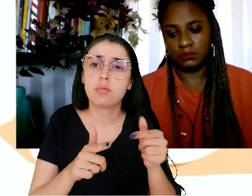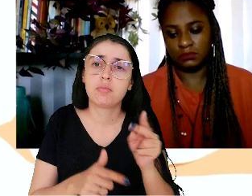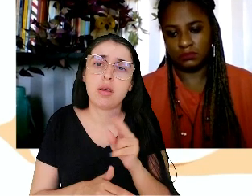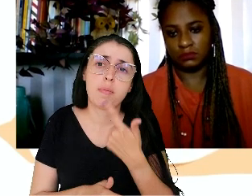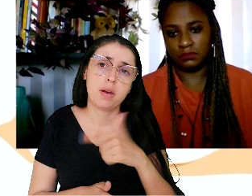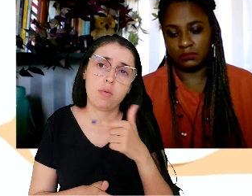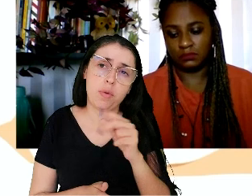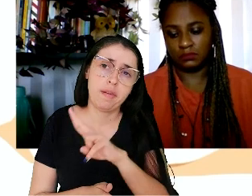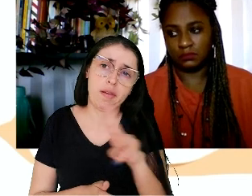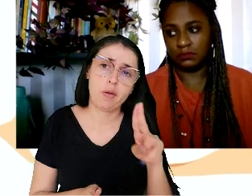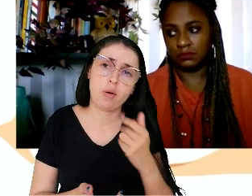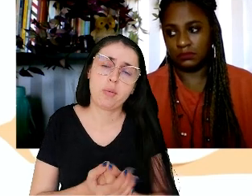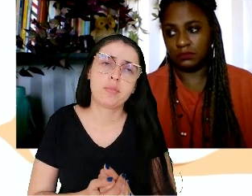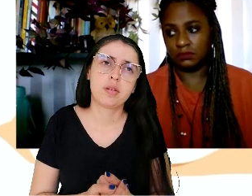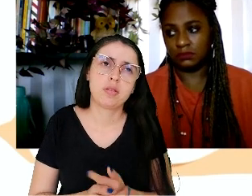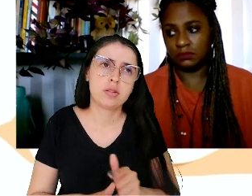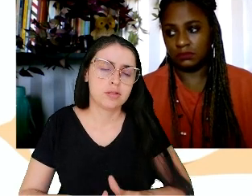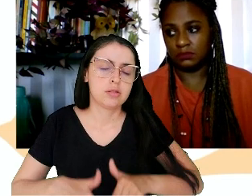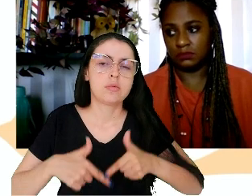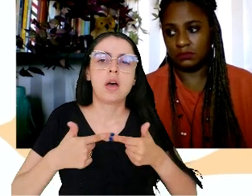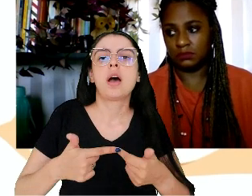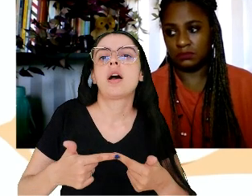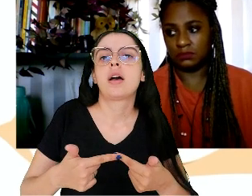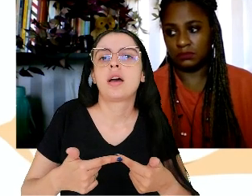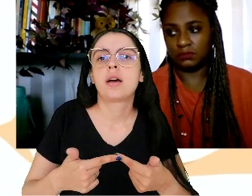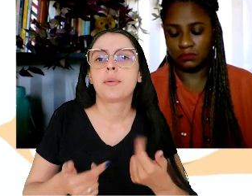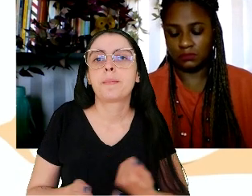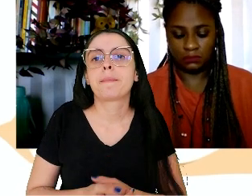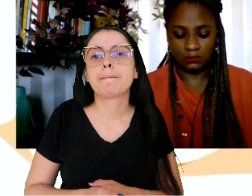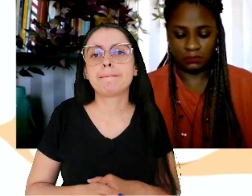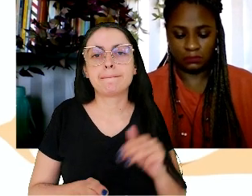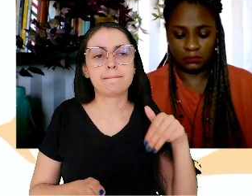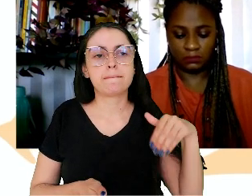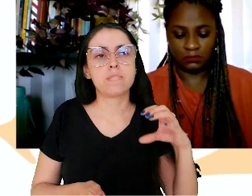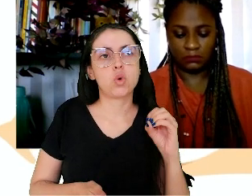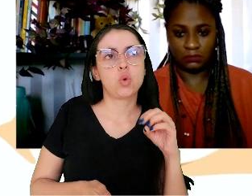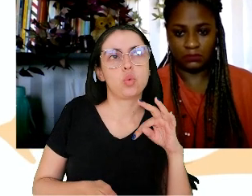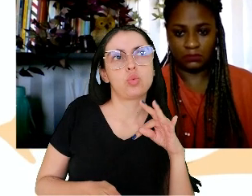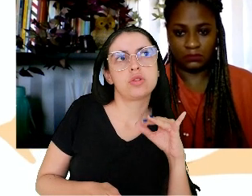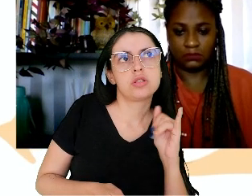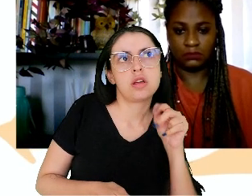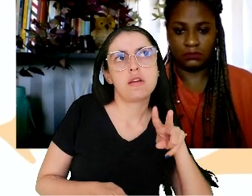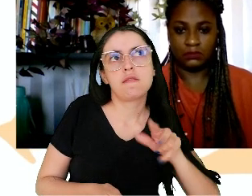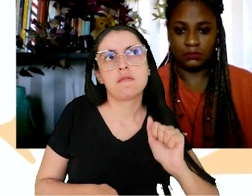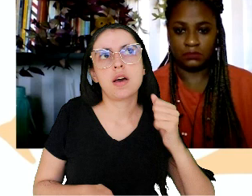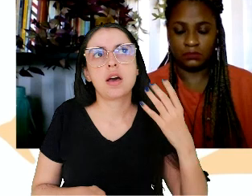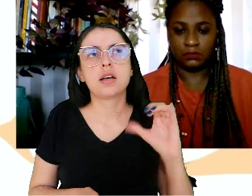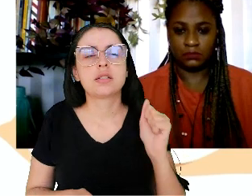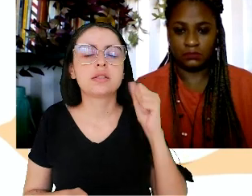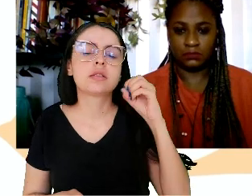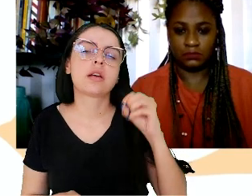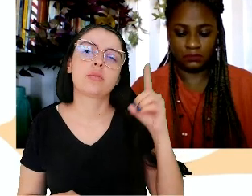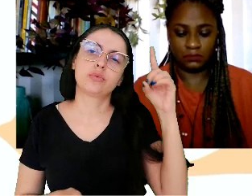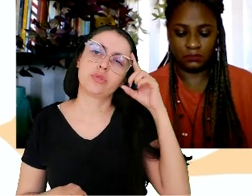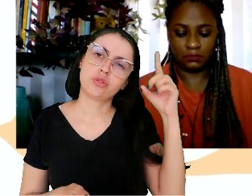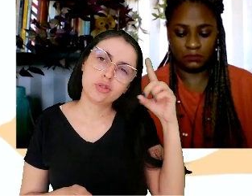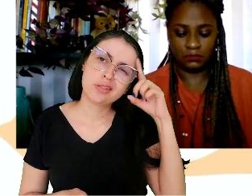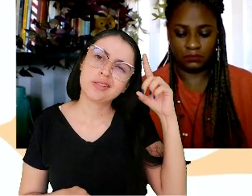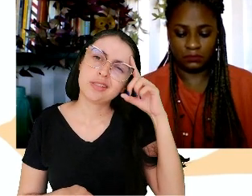nome? A falta de motivação, com aquela rotina e aquela sobrecarga